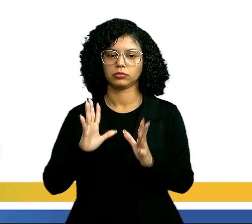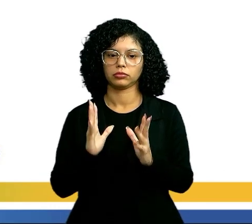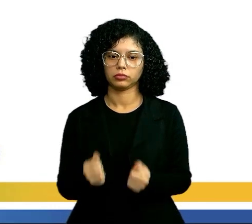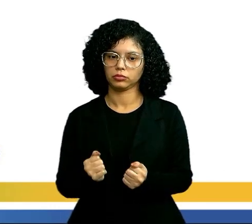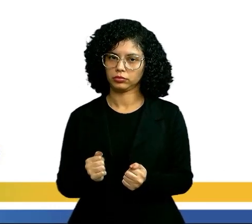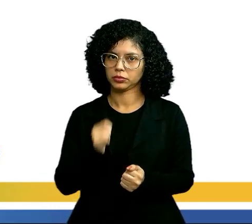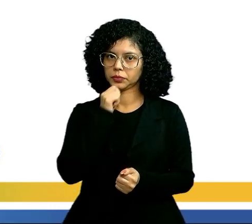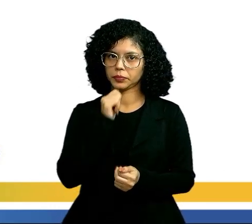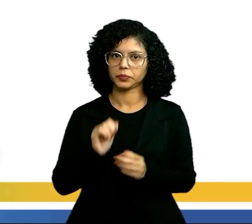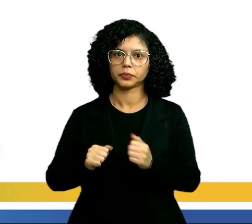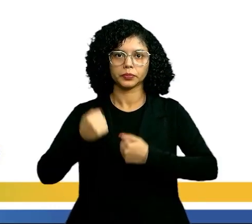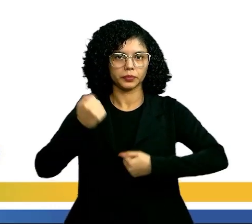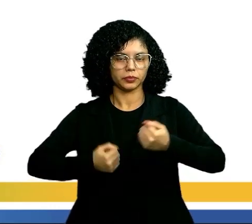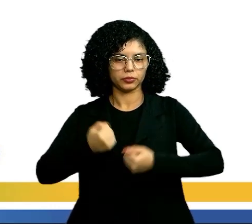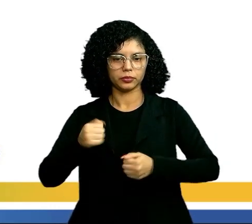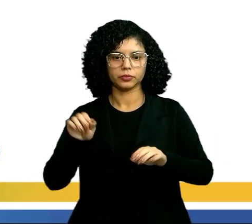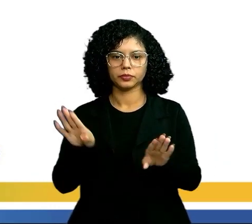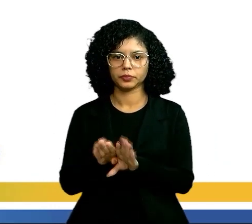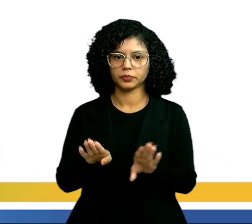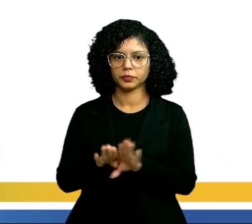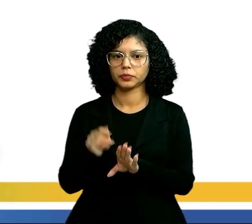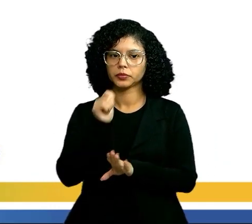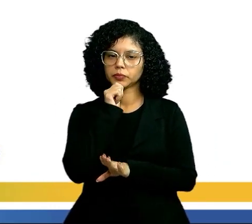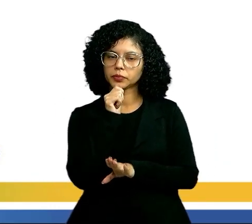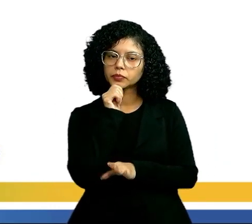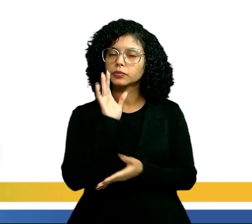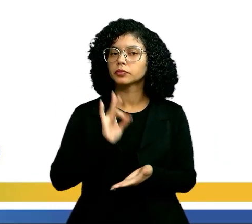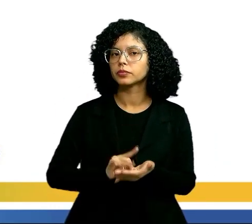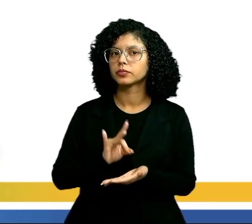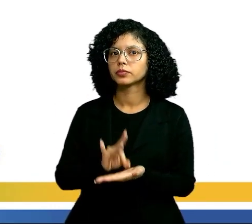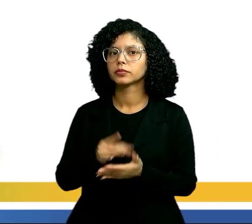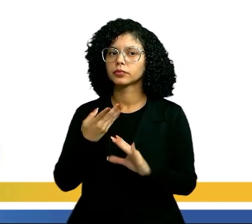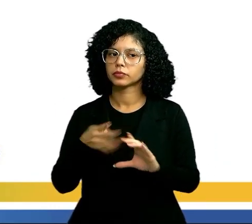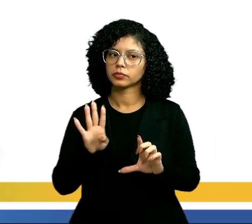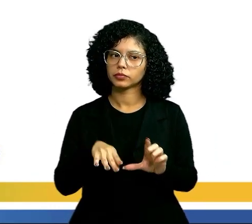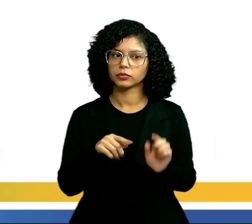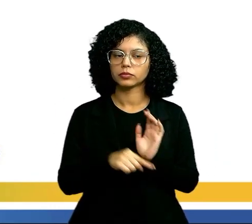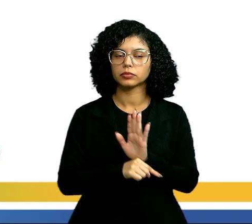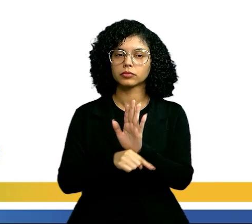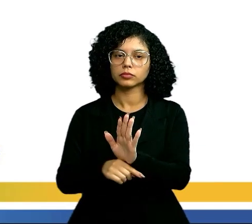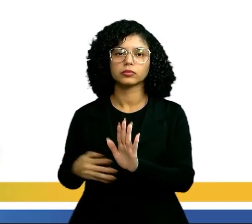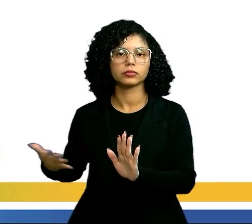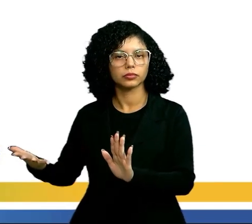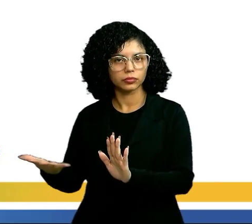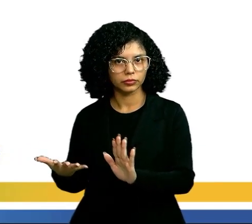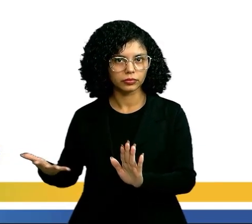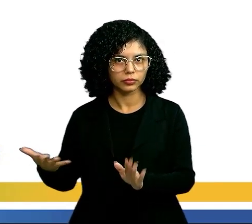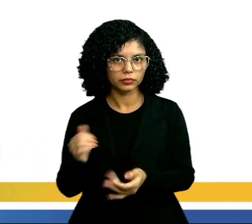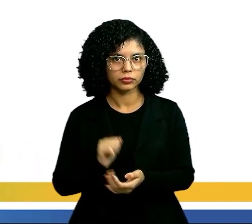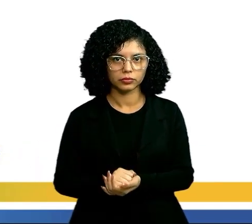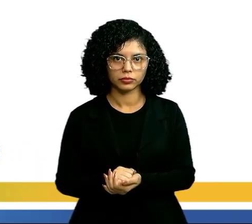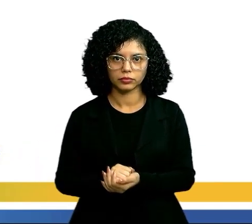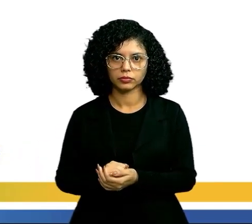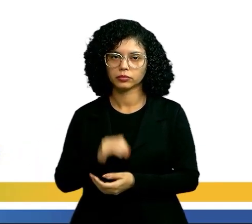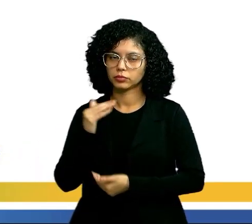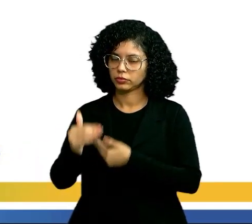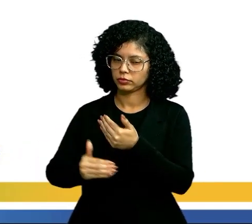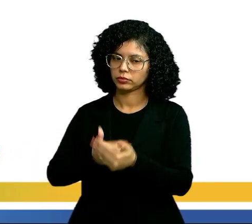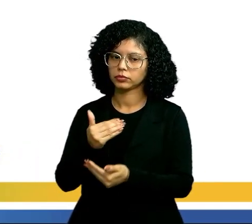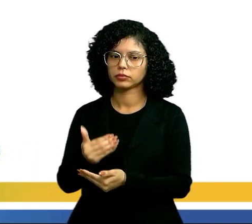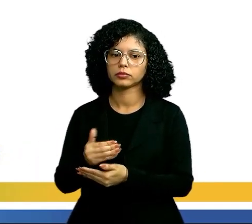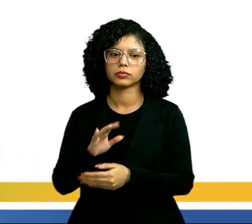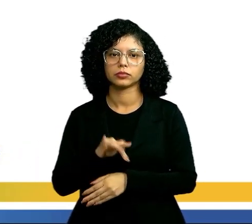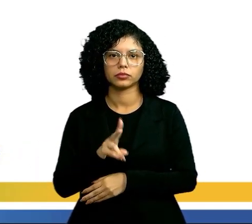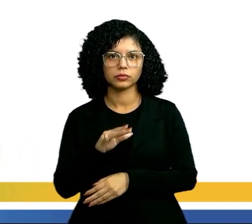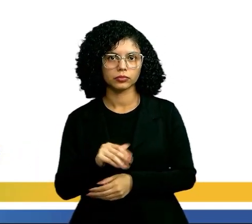aderidos à questão dos transportes. Esse mapa, na verdade, essa tabela, ela mostra basicamente aí a evolução dos meios